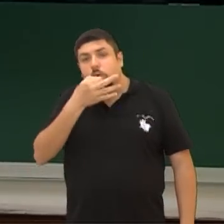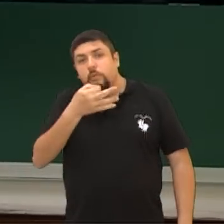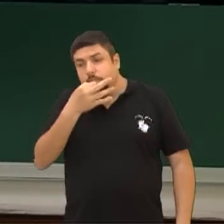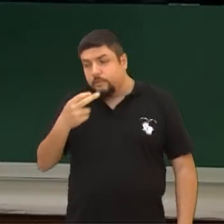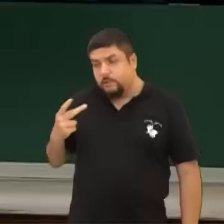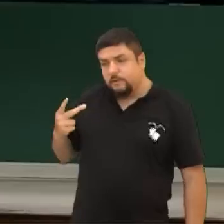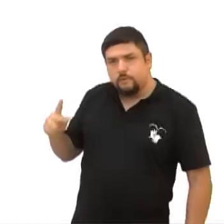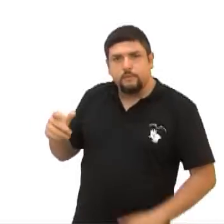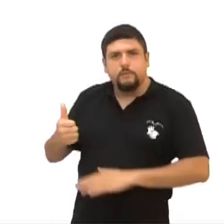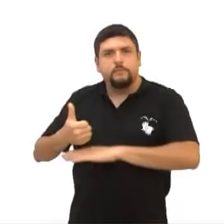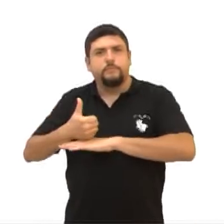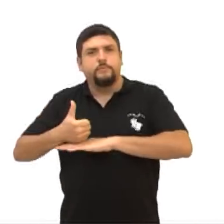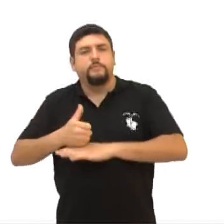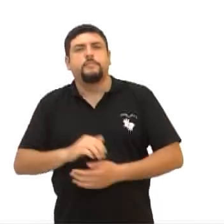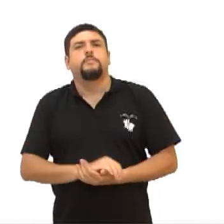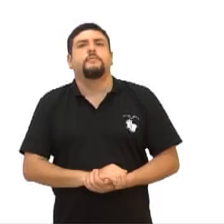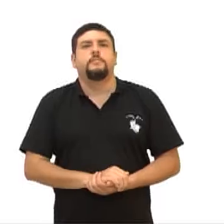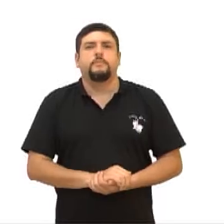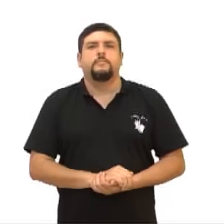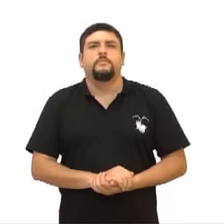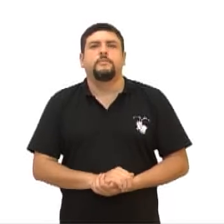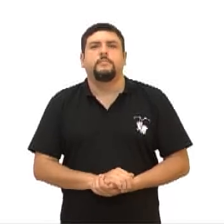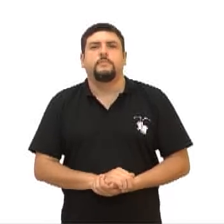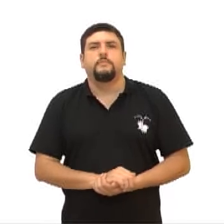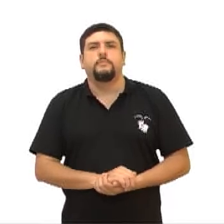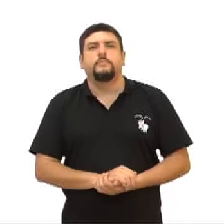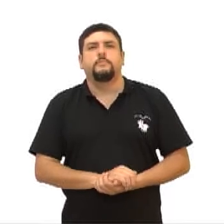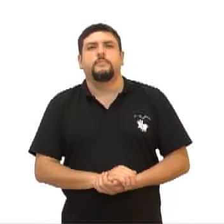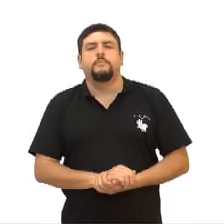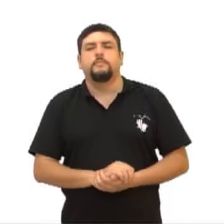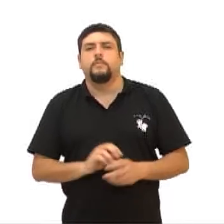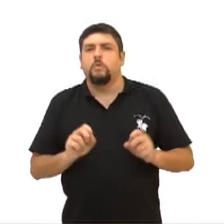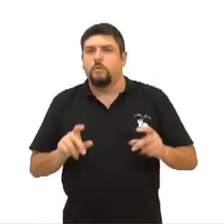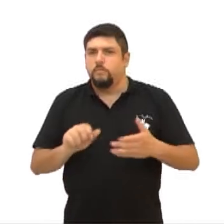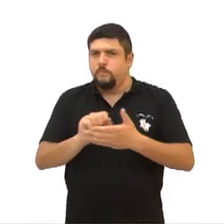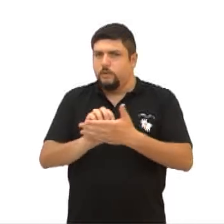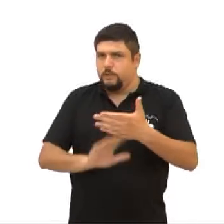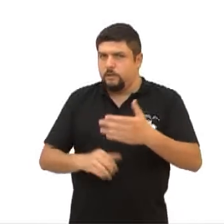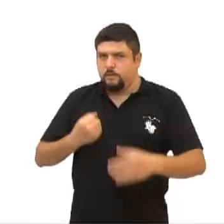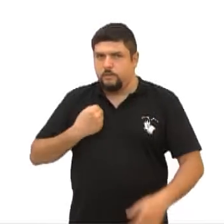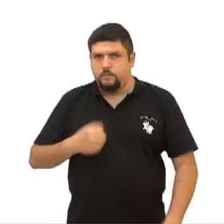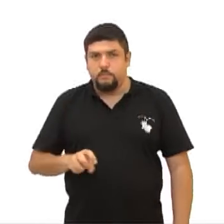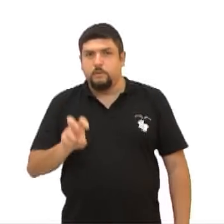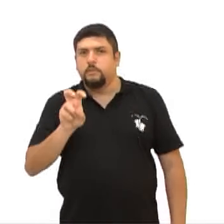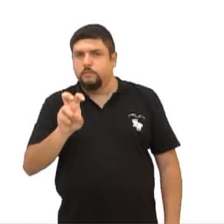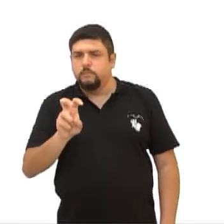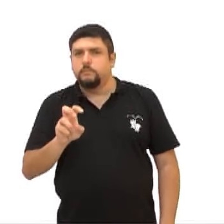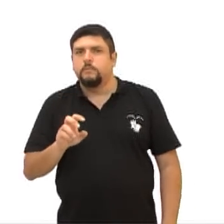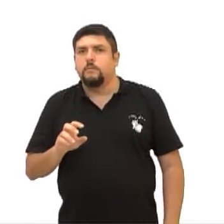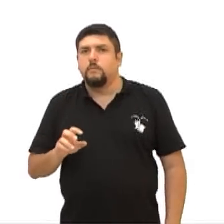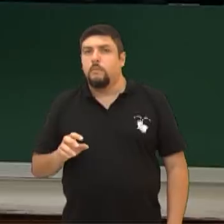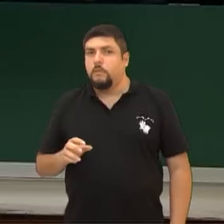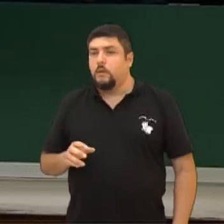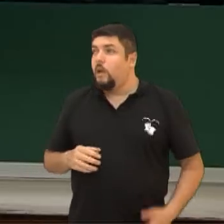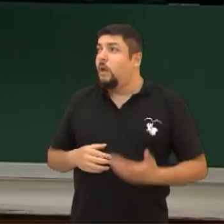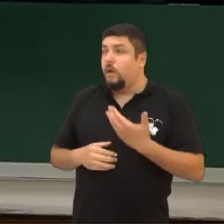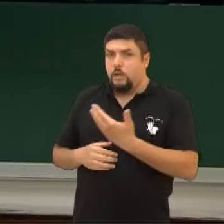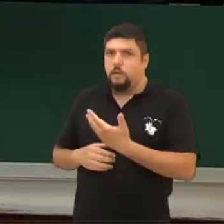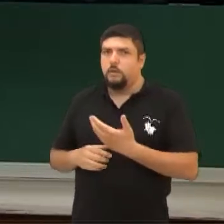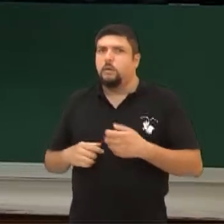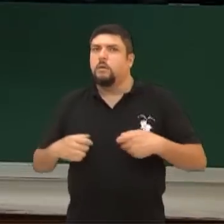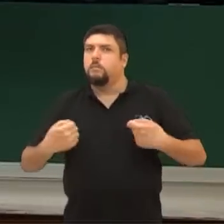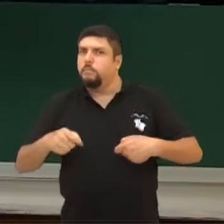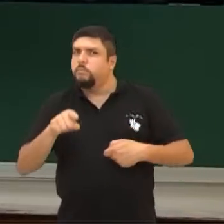entrevistado. Parabéns, eu sabia que você ia acertar. Atividade 5. Pessoal, essa daqui vai exigir um pouquinho de